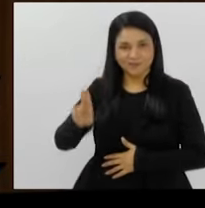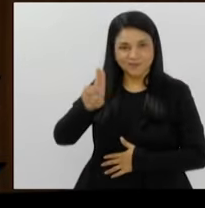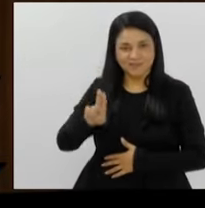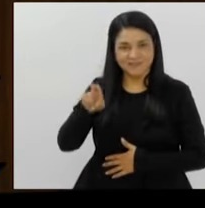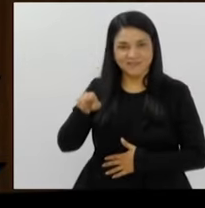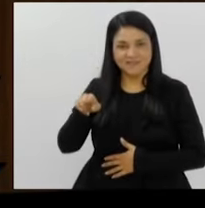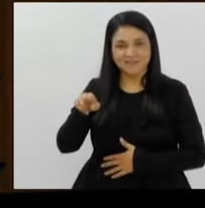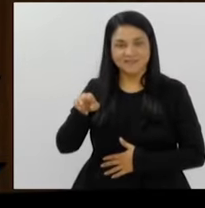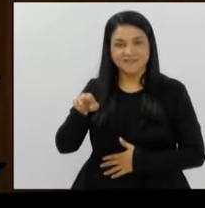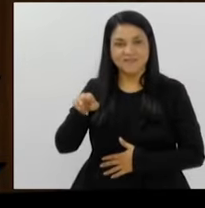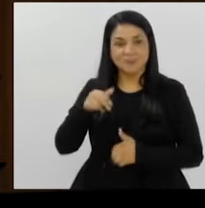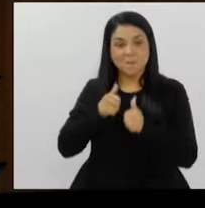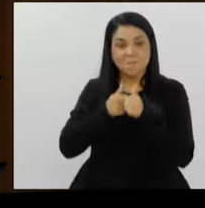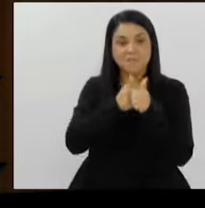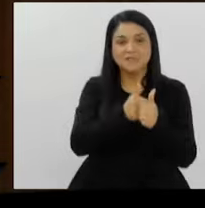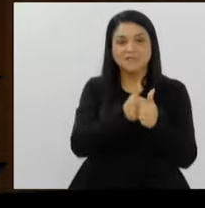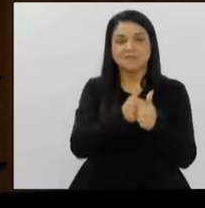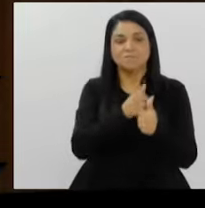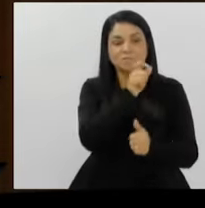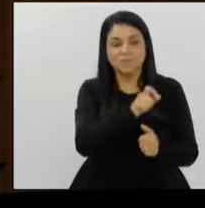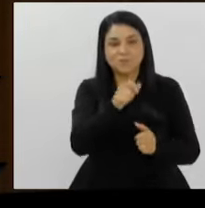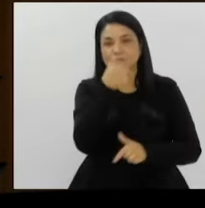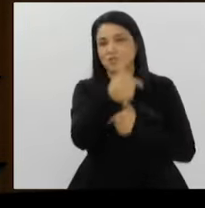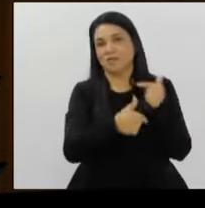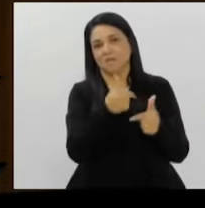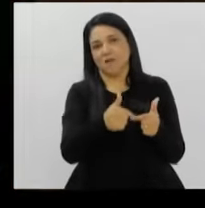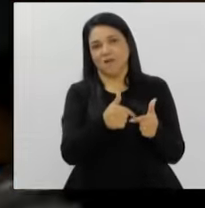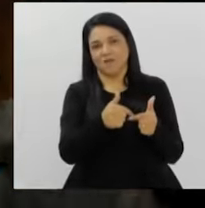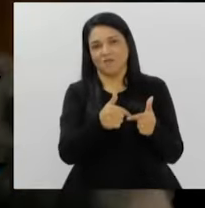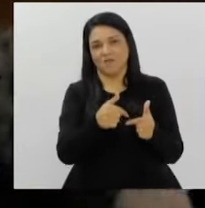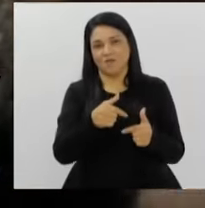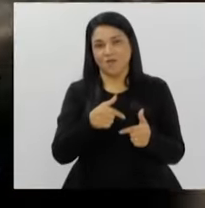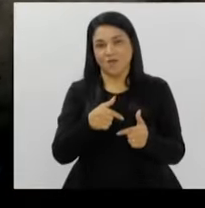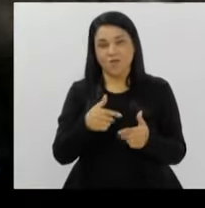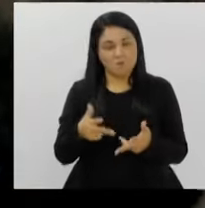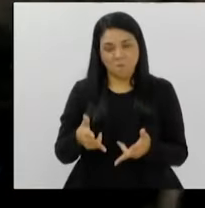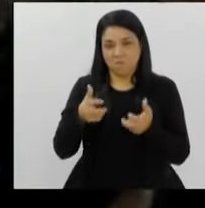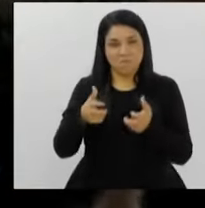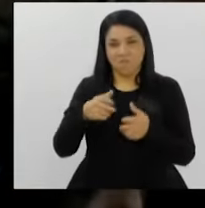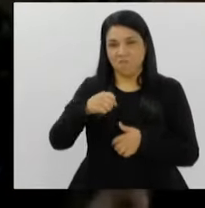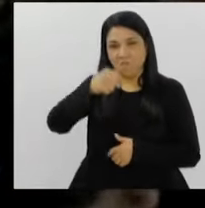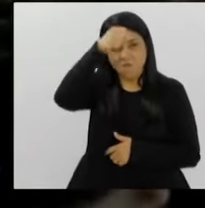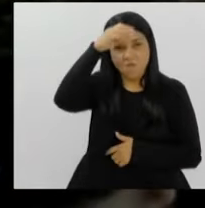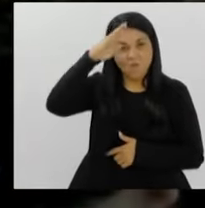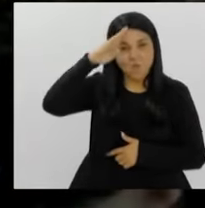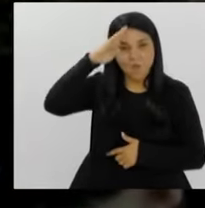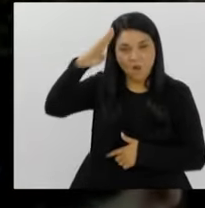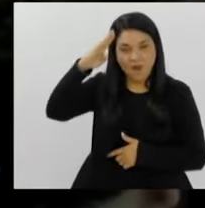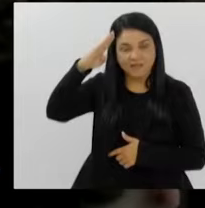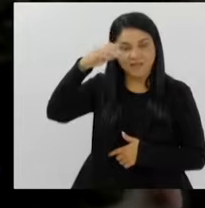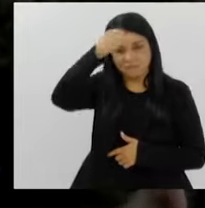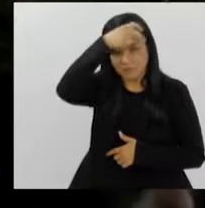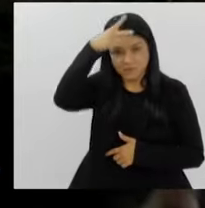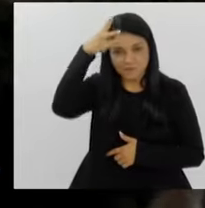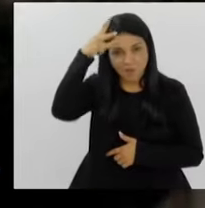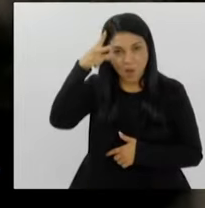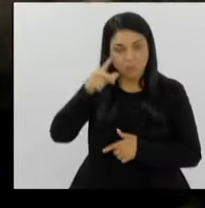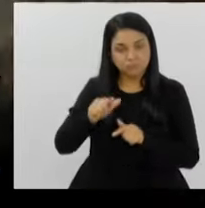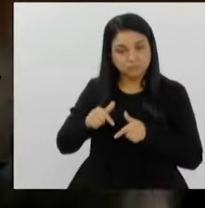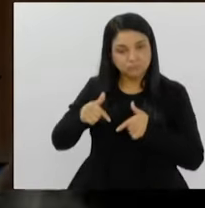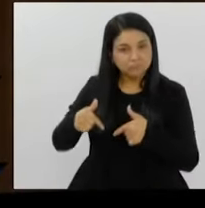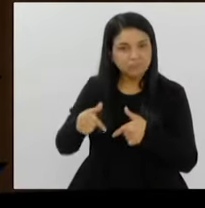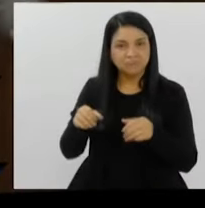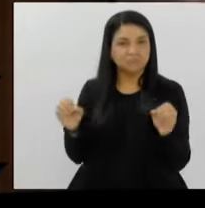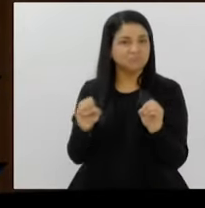perseguir trabalhador. Eu não vejo a guarda municipal fazendo o seu papel de ostensividade na cidade do Rio de